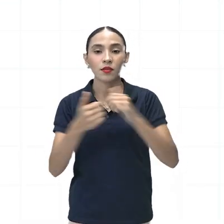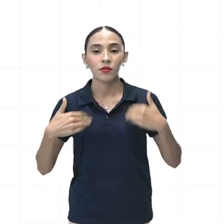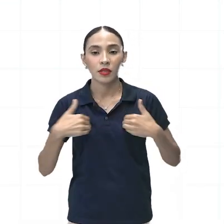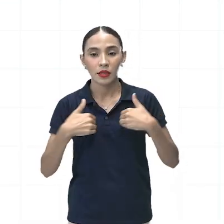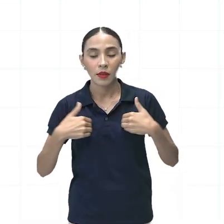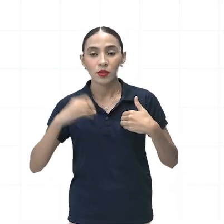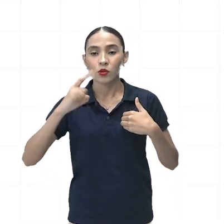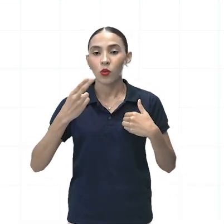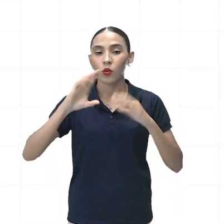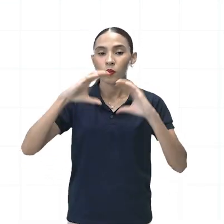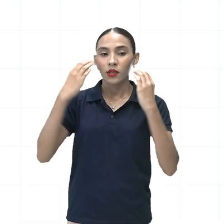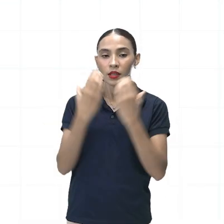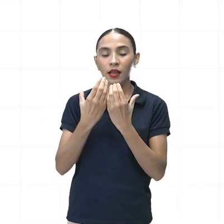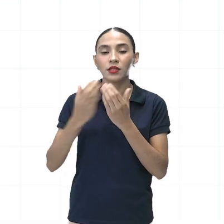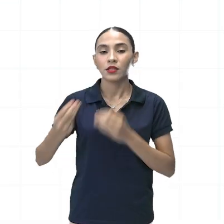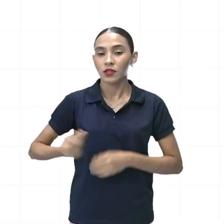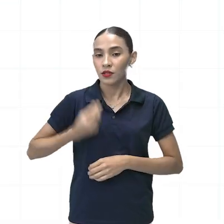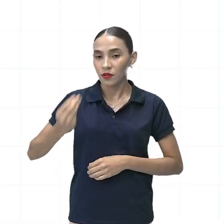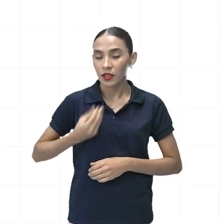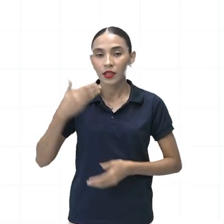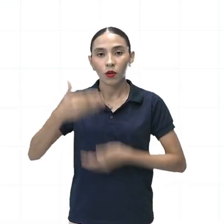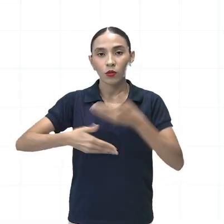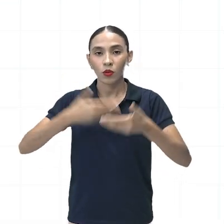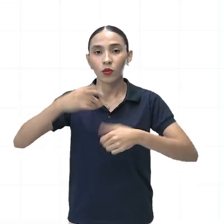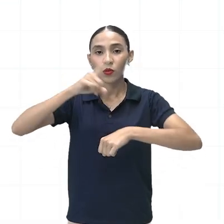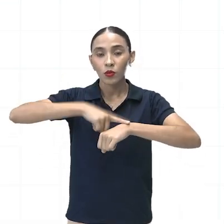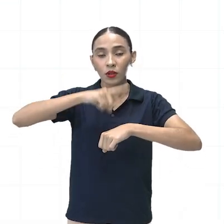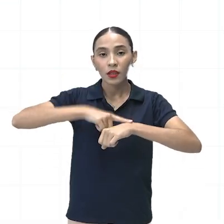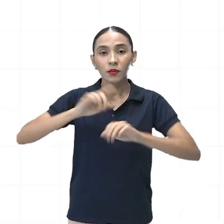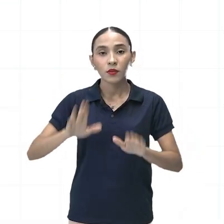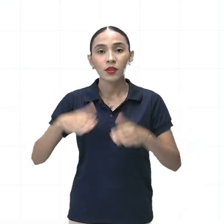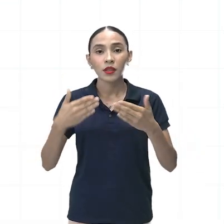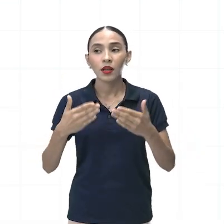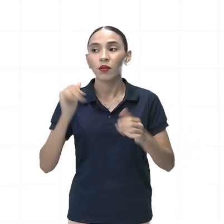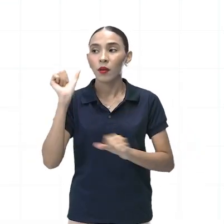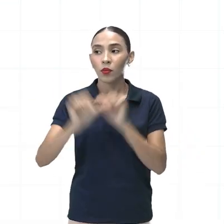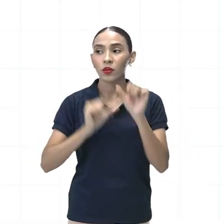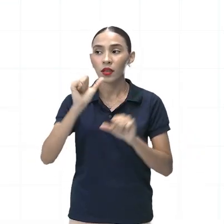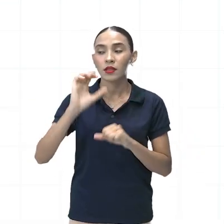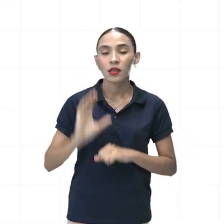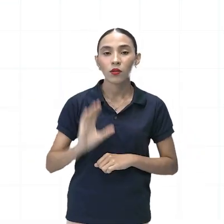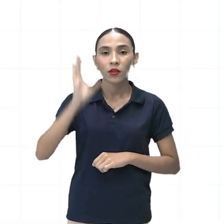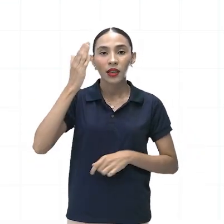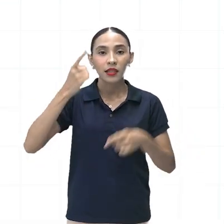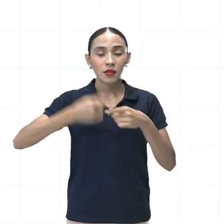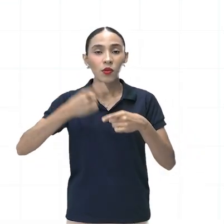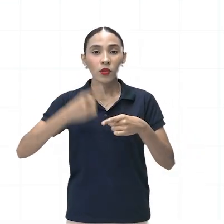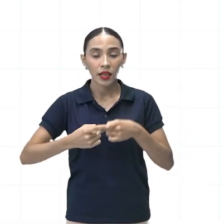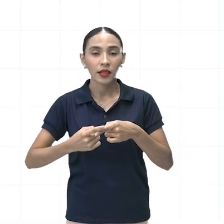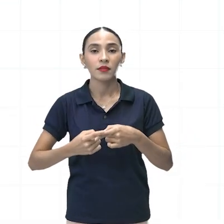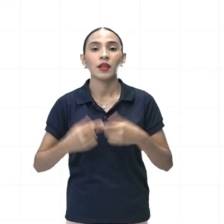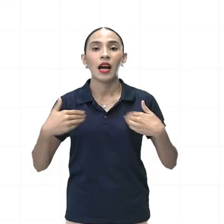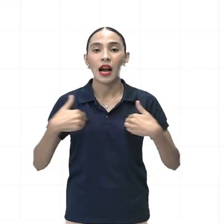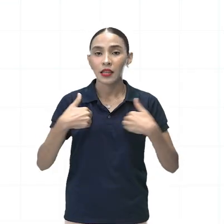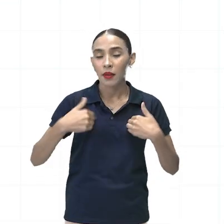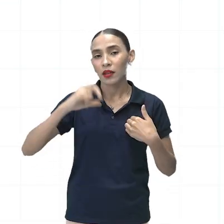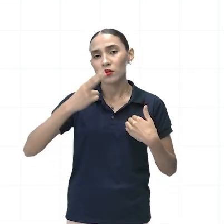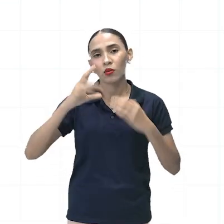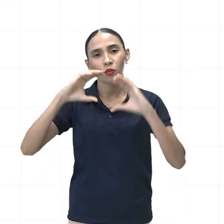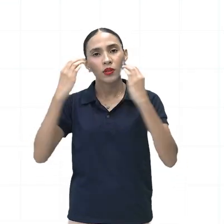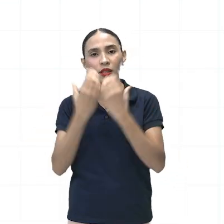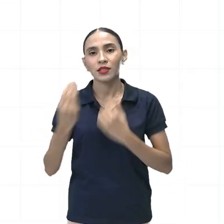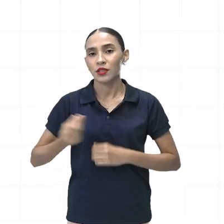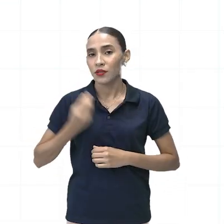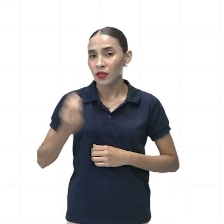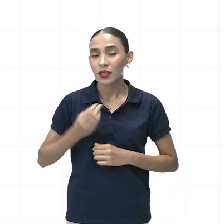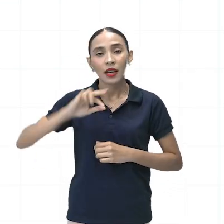ao longo do tempo. Bem, essas mudanças elas acontecem porque os indivíduos de uma mesma espécie não são todos